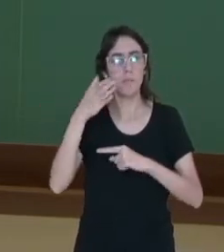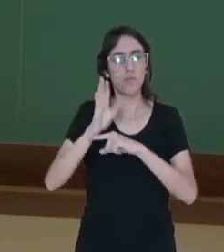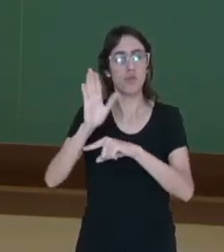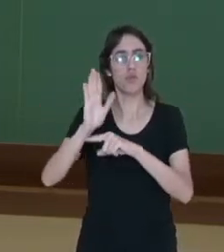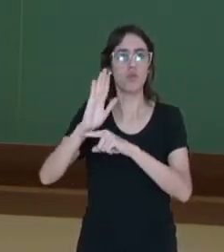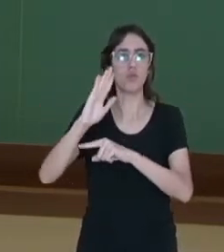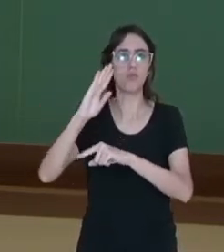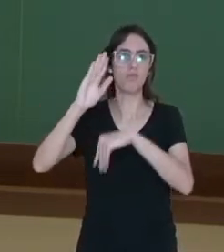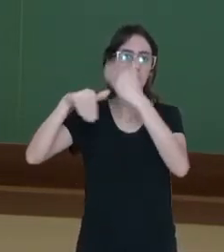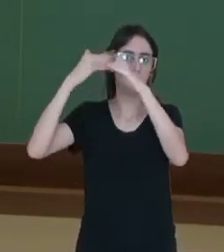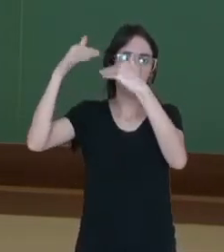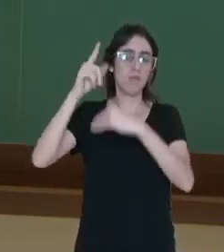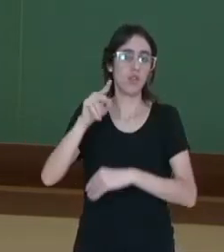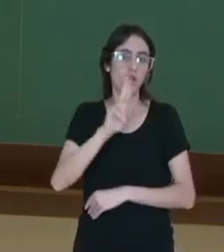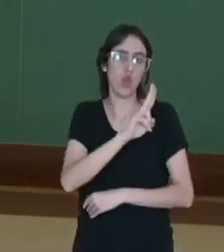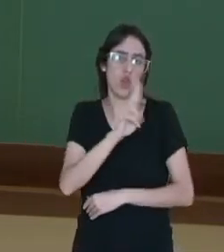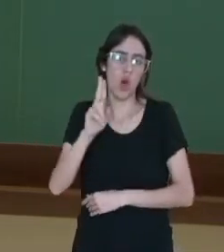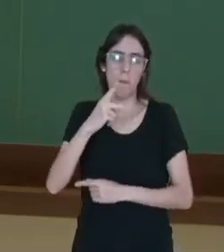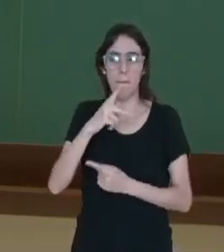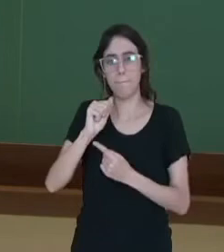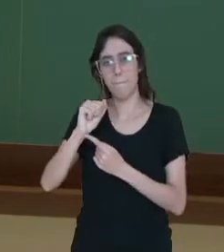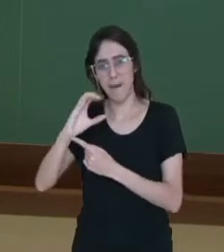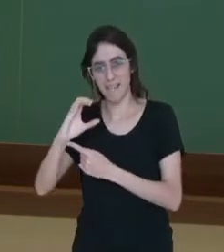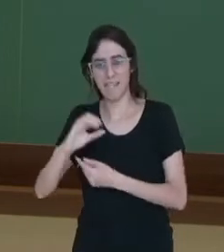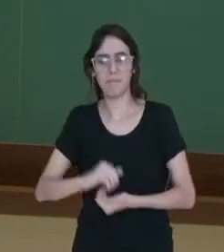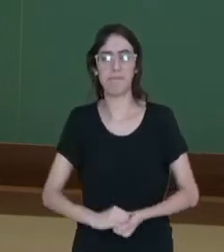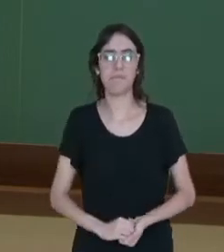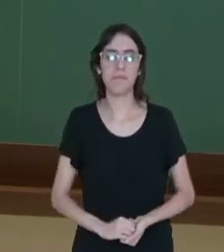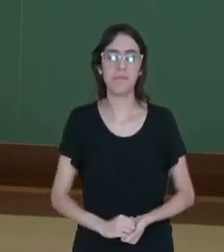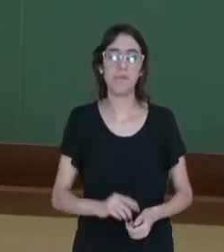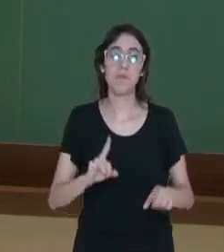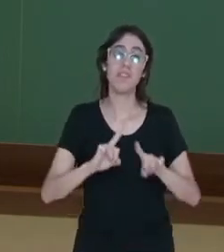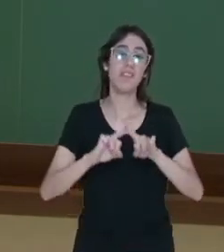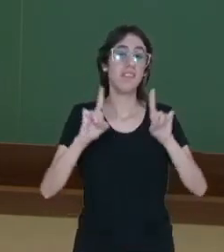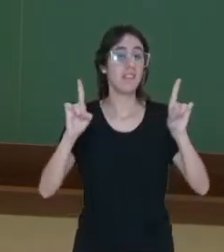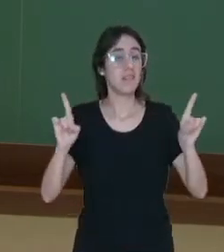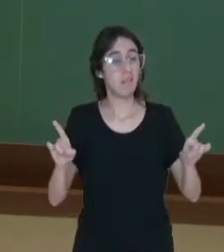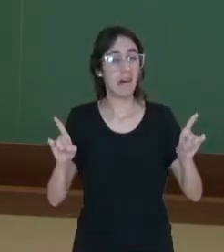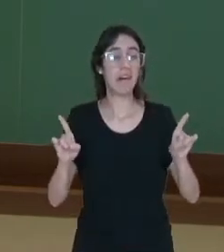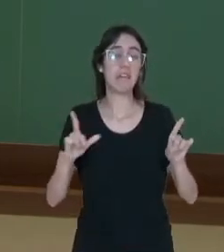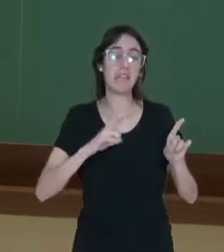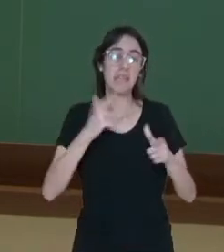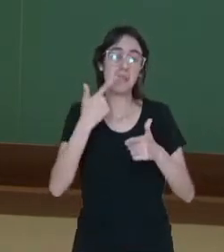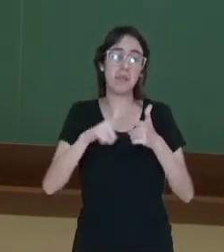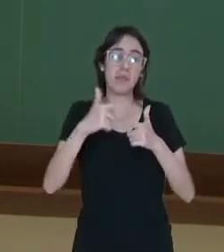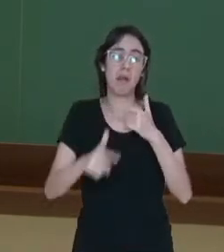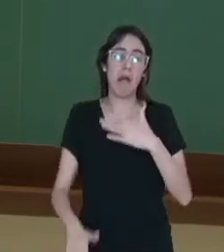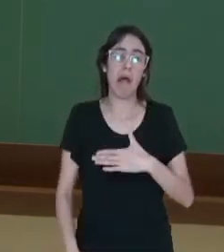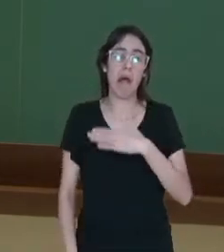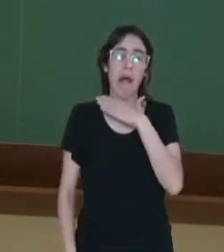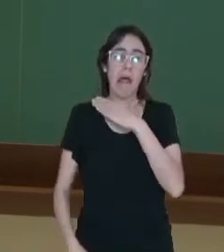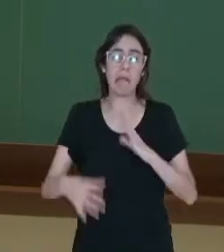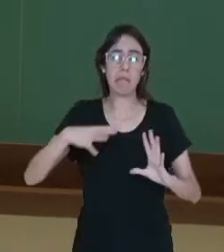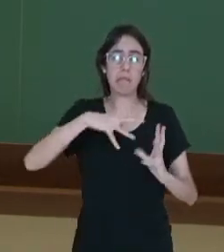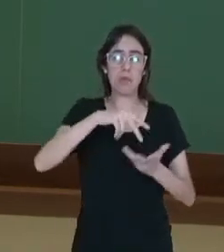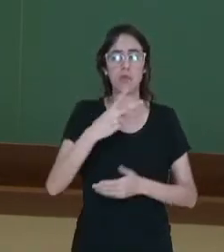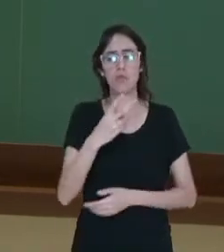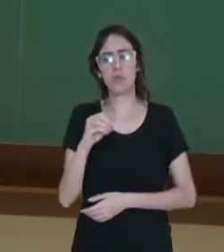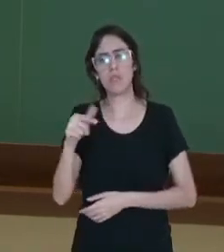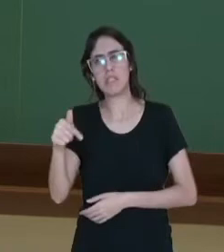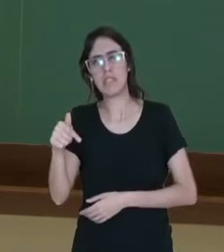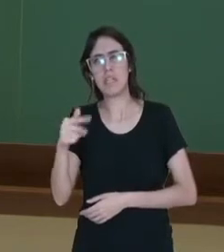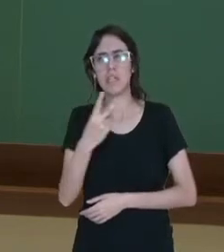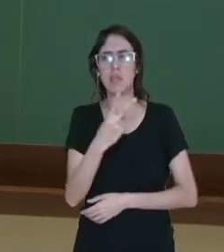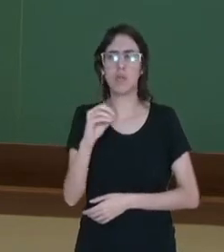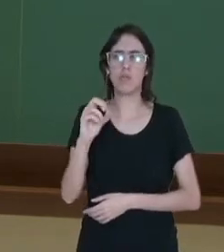crescimento, como o nome do programa diz. Porém, a crise mundial que atingiu muitos países do mundo entre 2007 e